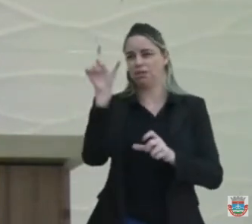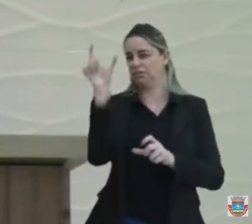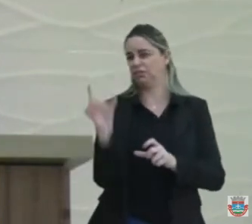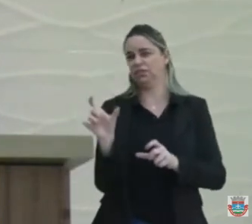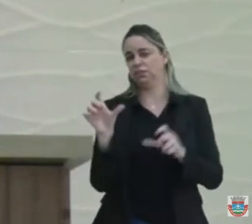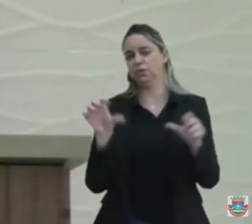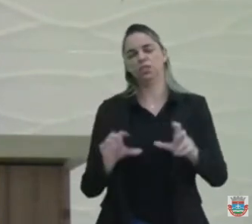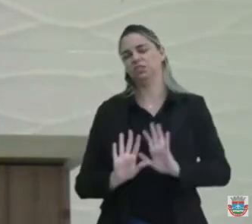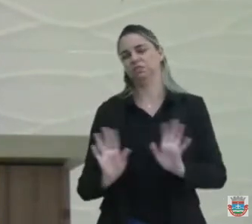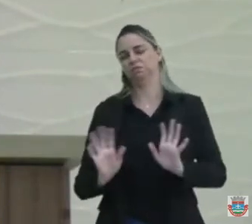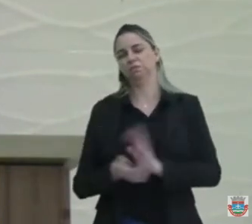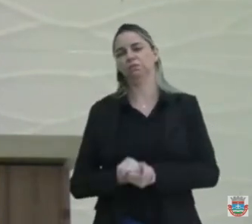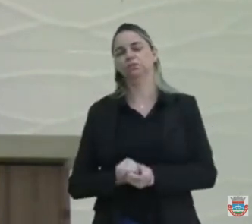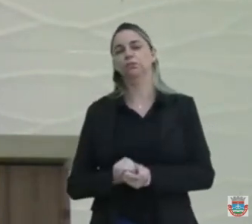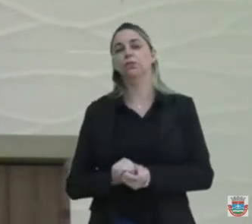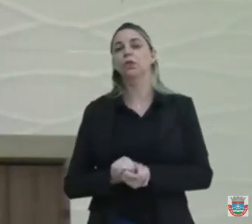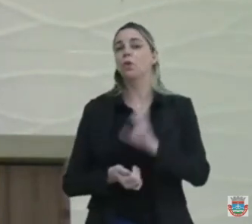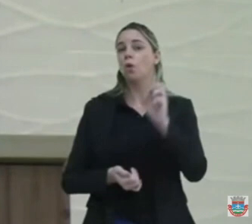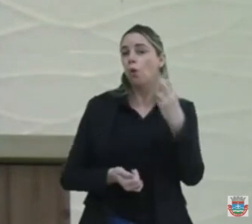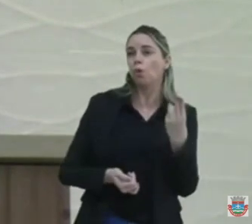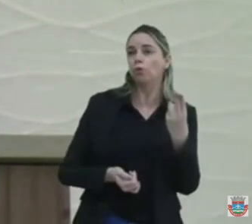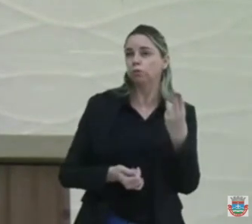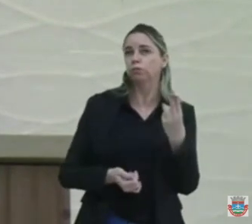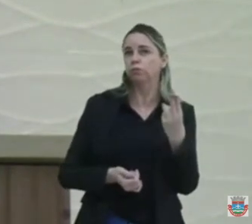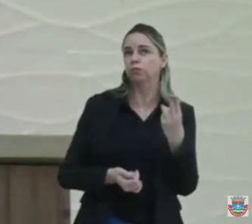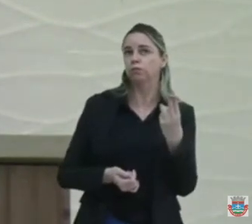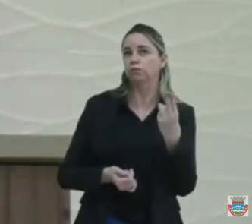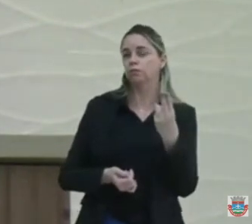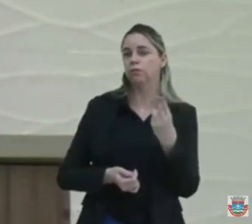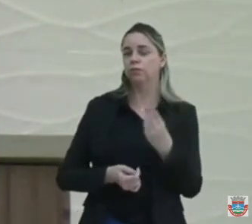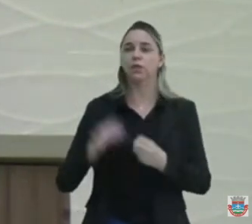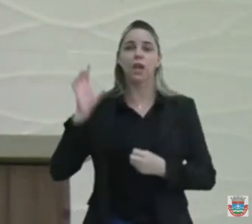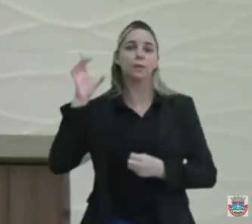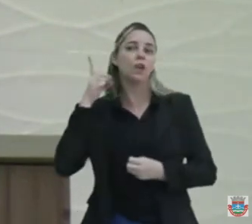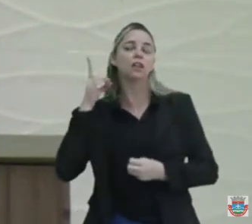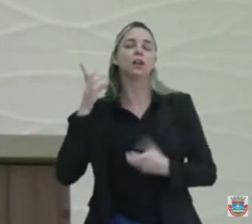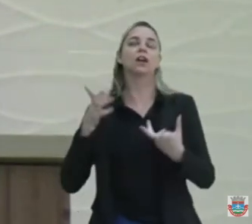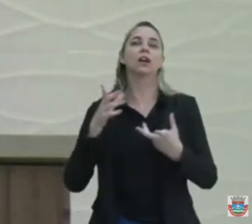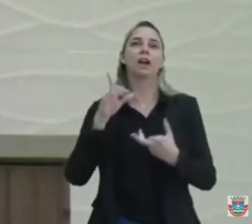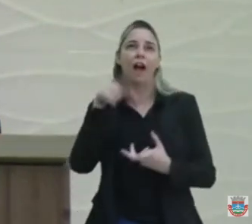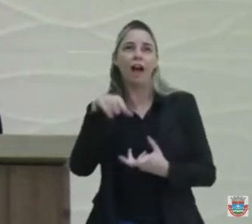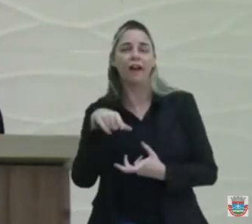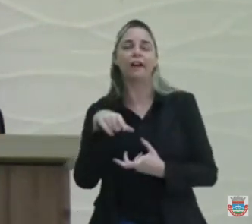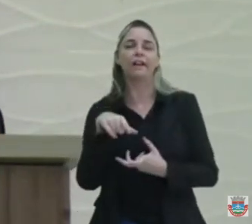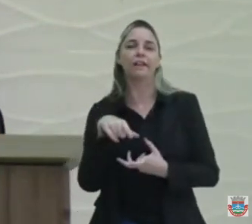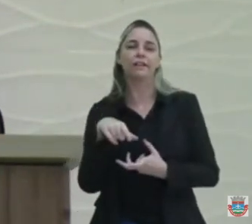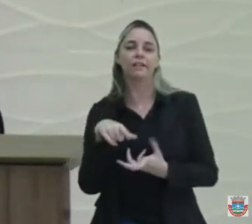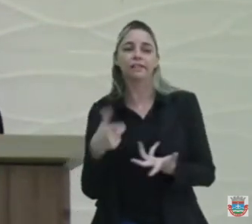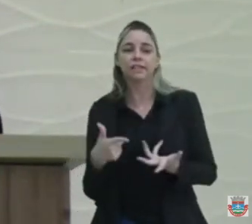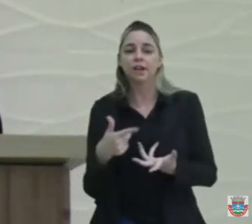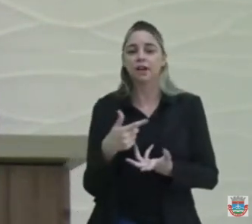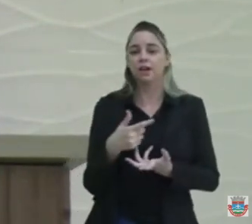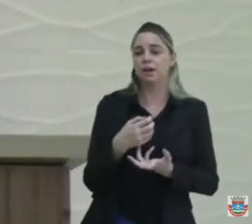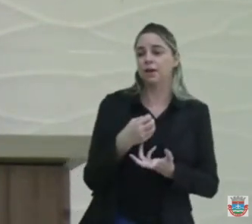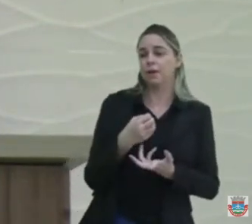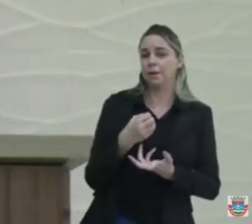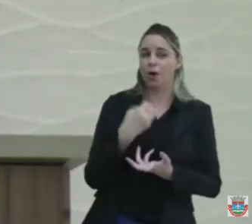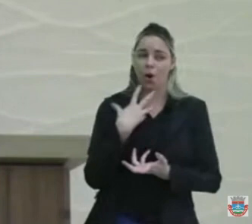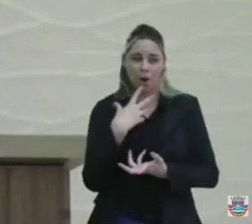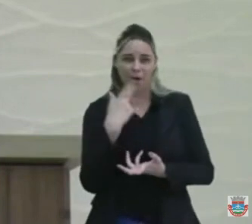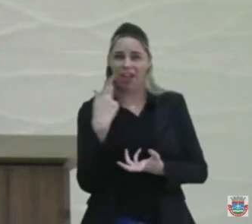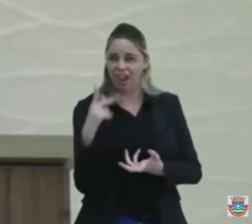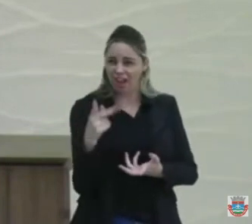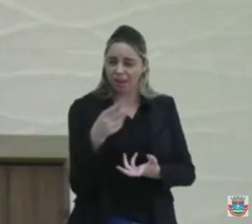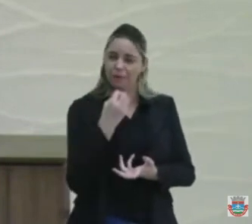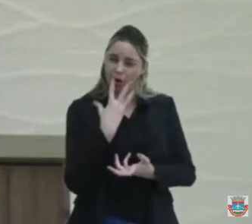E também ela vai descobrir que ser deputado é uma coisa que não vai dar muito para ela dentro do perfil